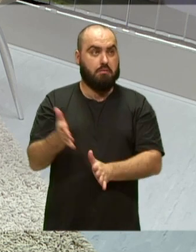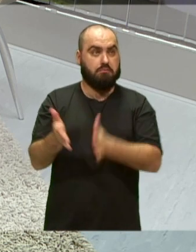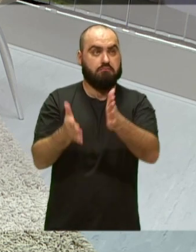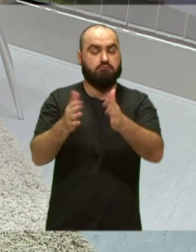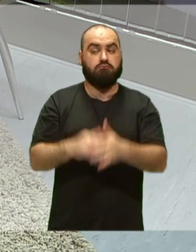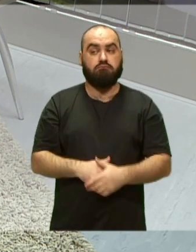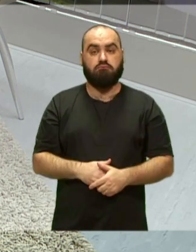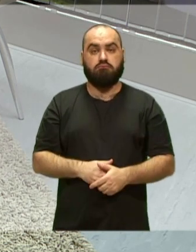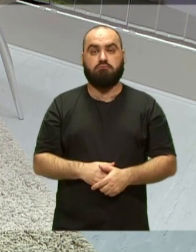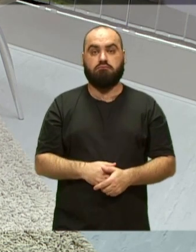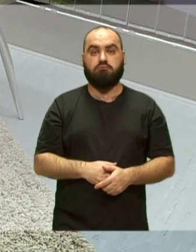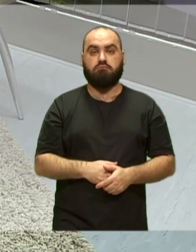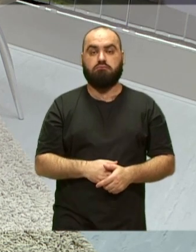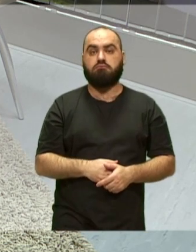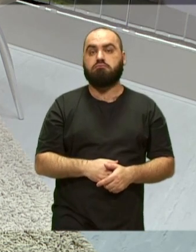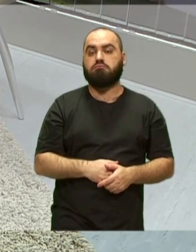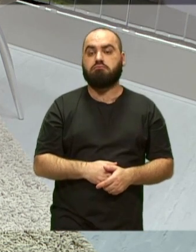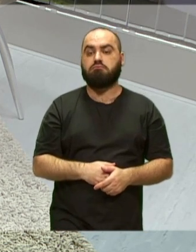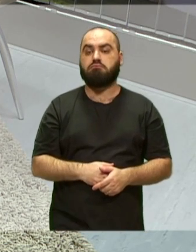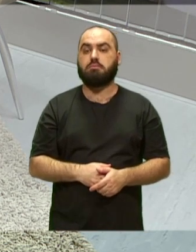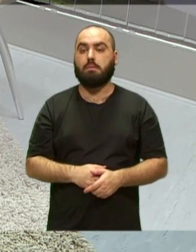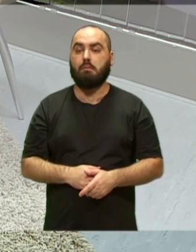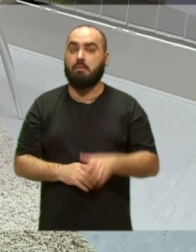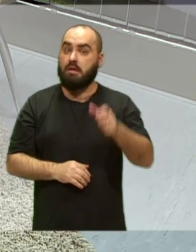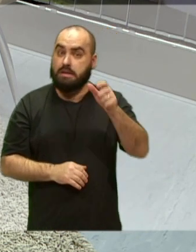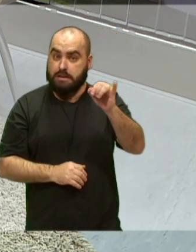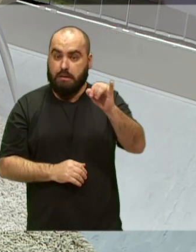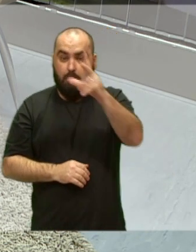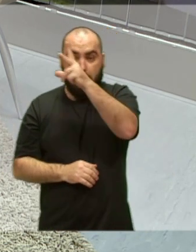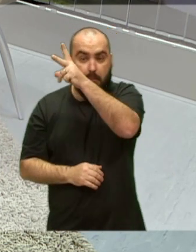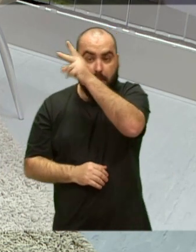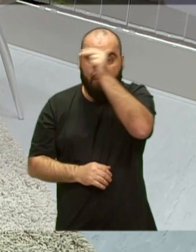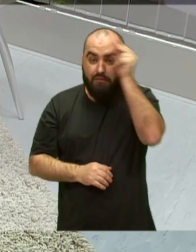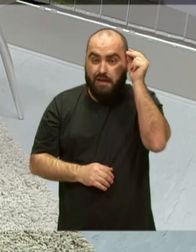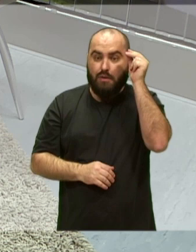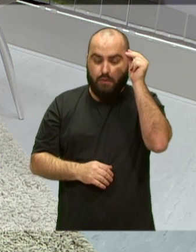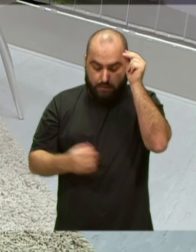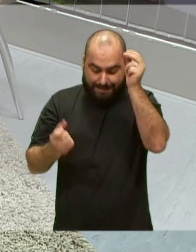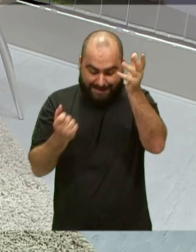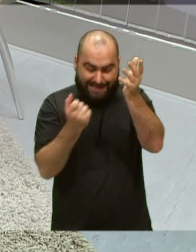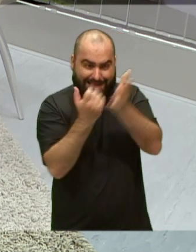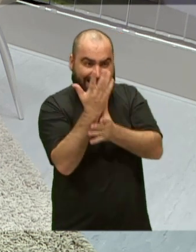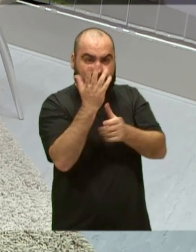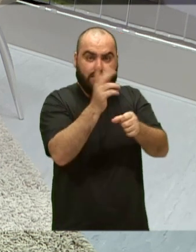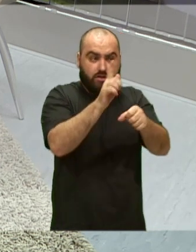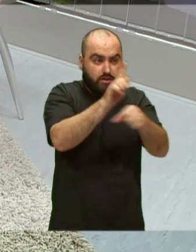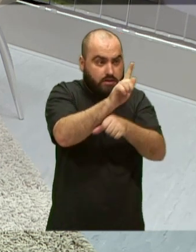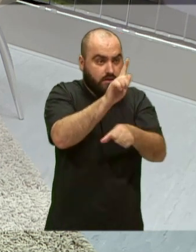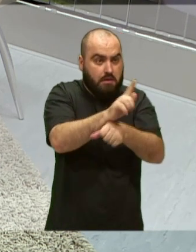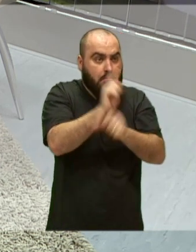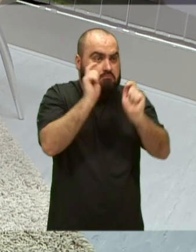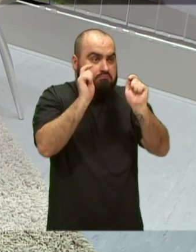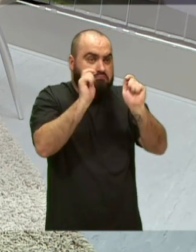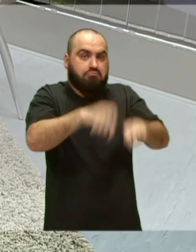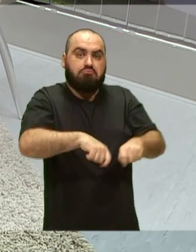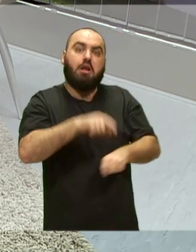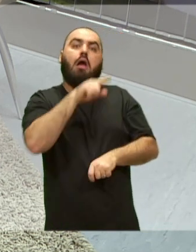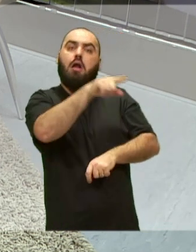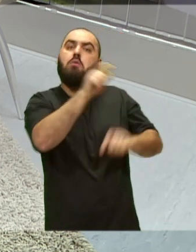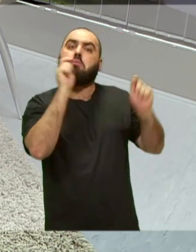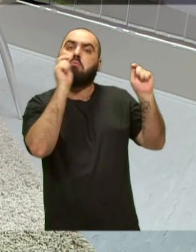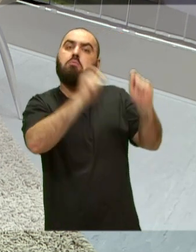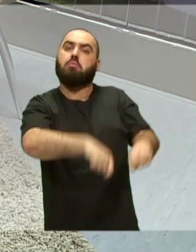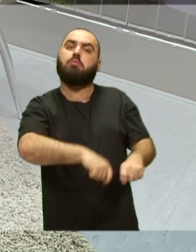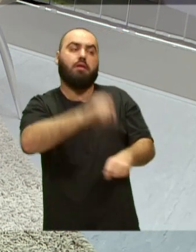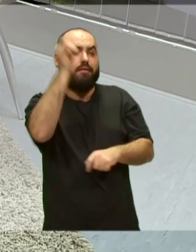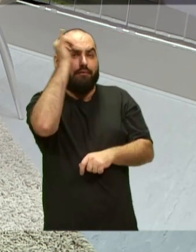prefeito ou o gestor da pasta faz uma gestão totalmente pensada ele consegue sim não